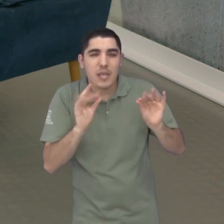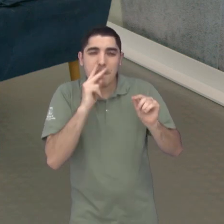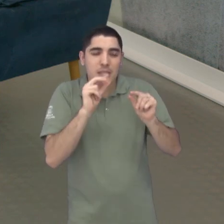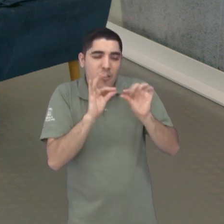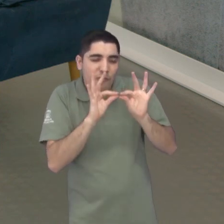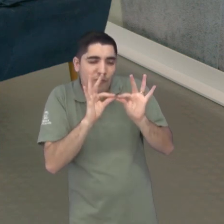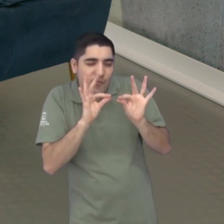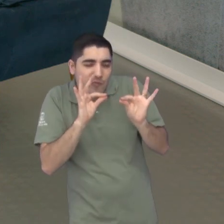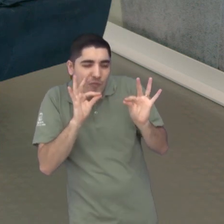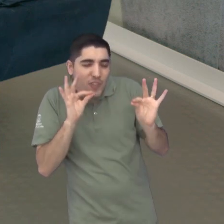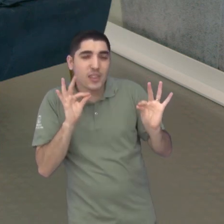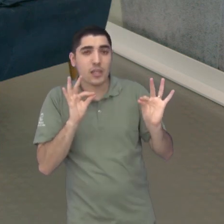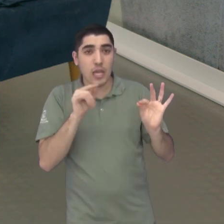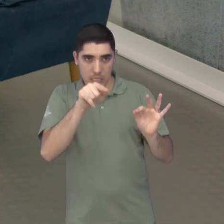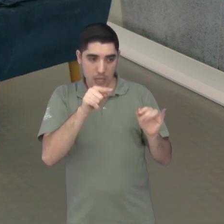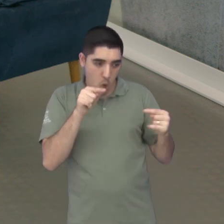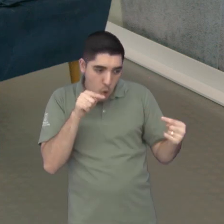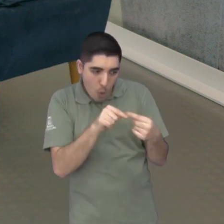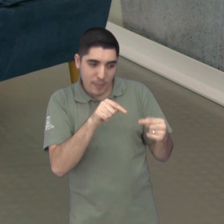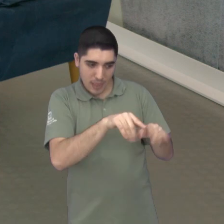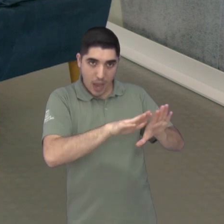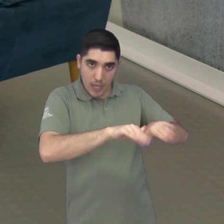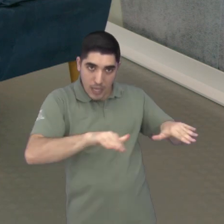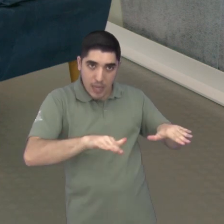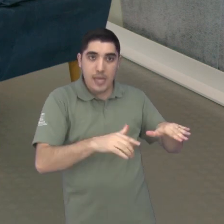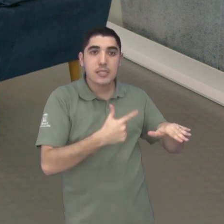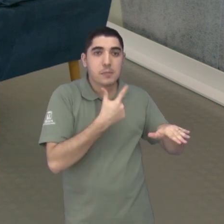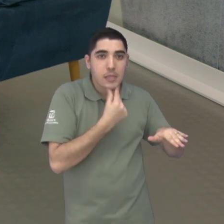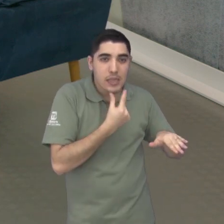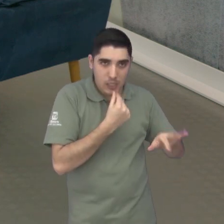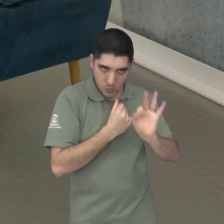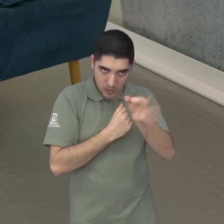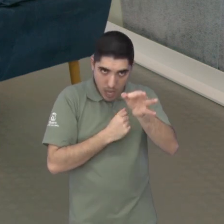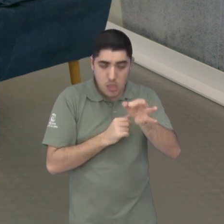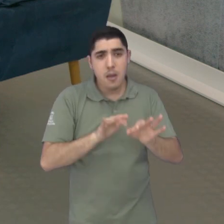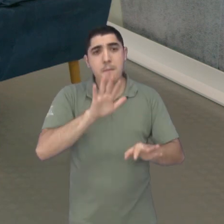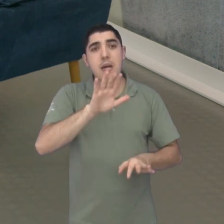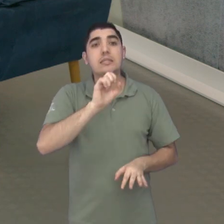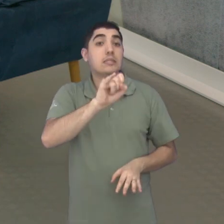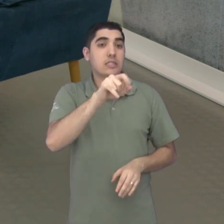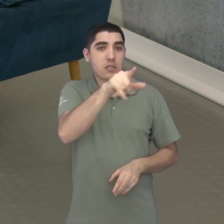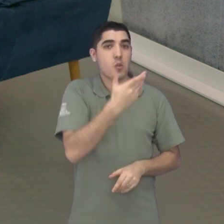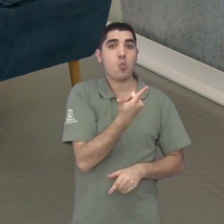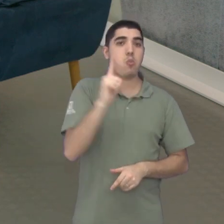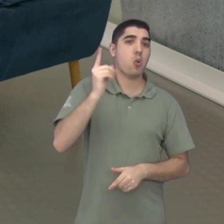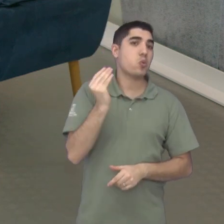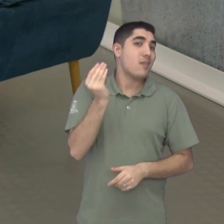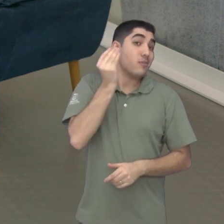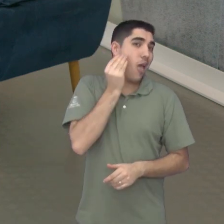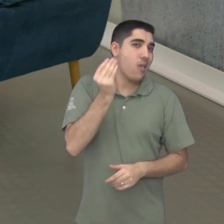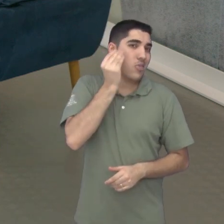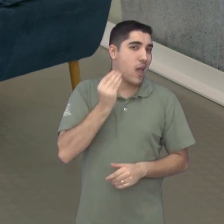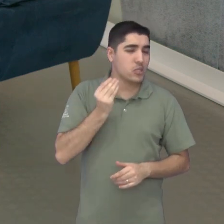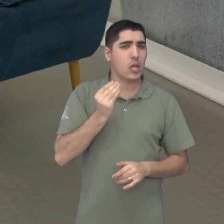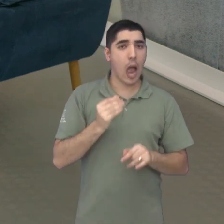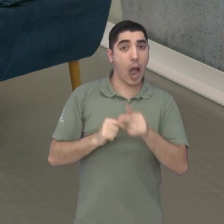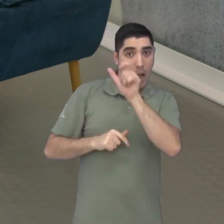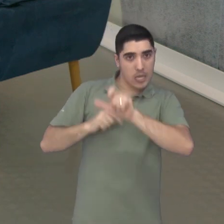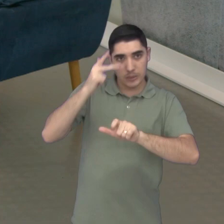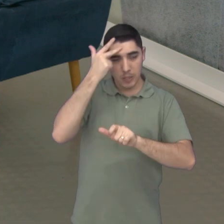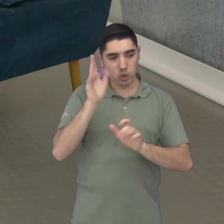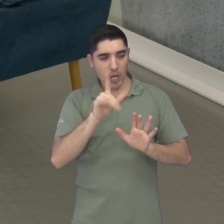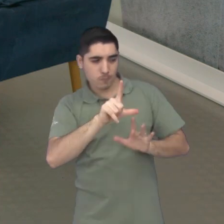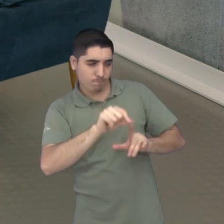você leva mais para o lado da voz de criança e masculino. Quando você faz um teste, as pessoas